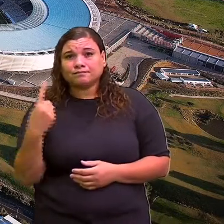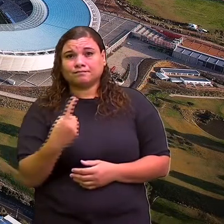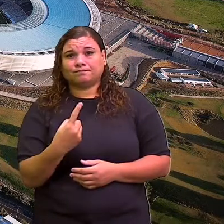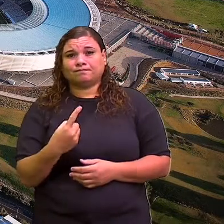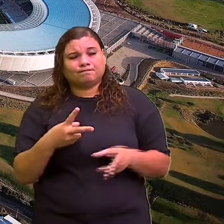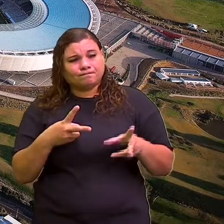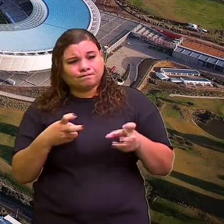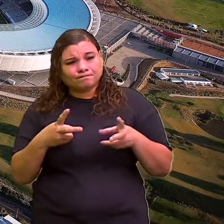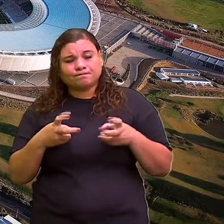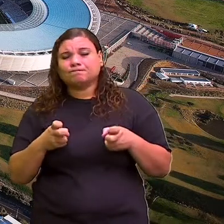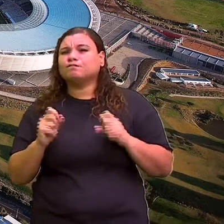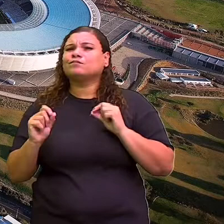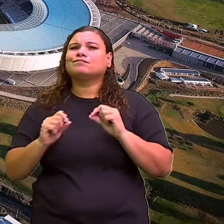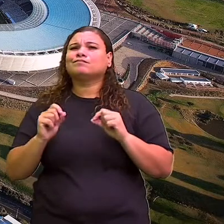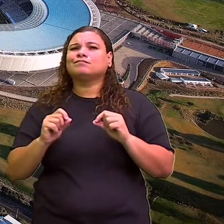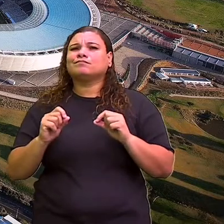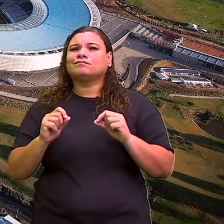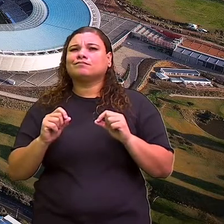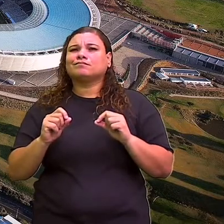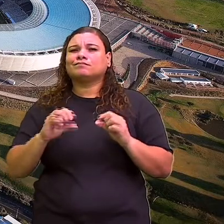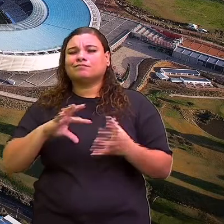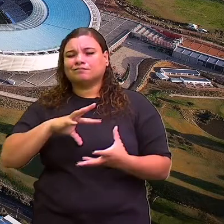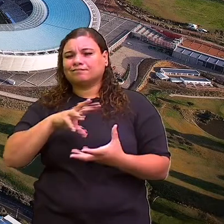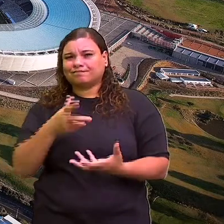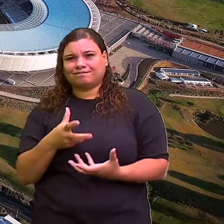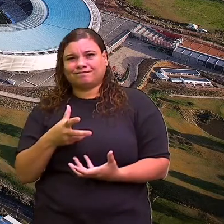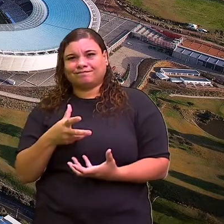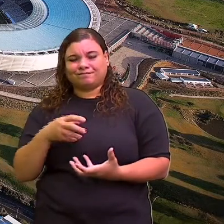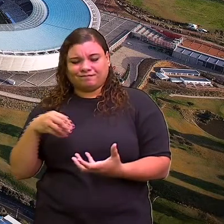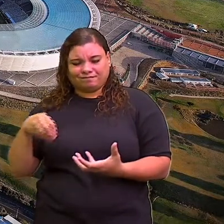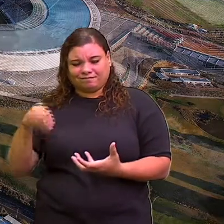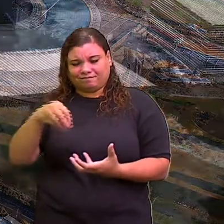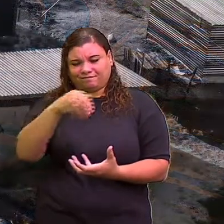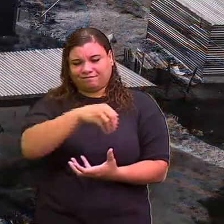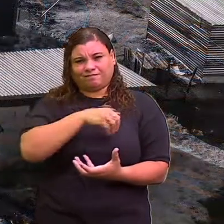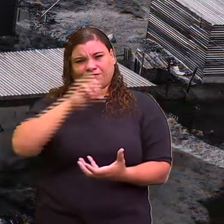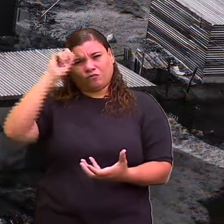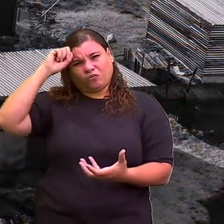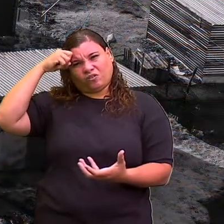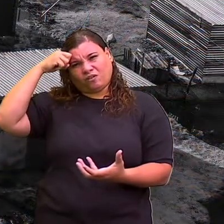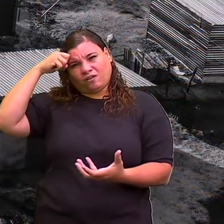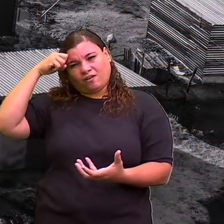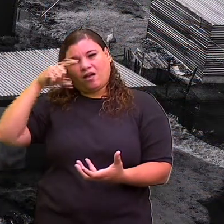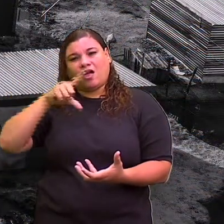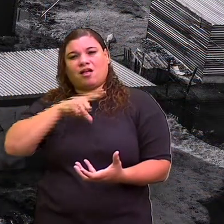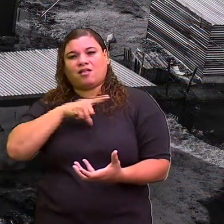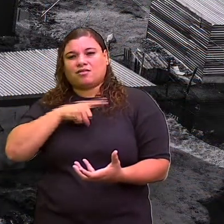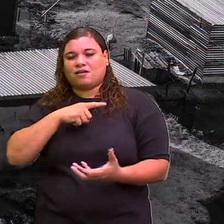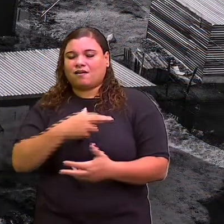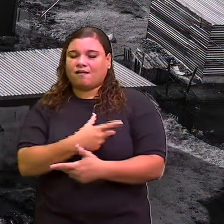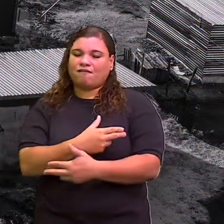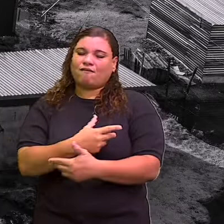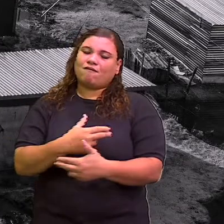diversidade. Na próxima foto, vai mostrar ainda a desigualdade.